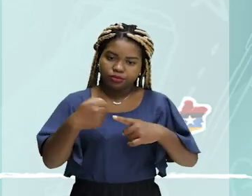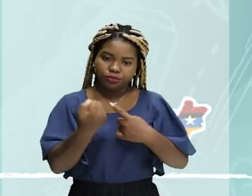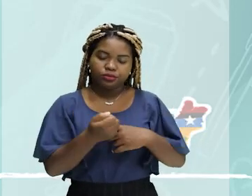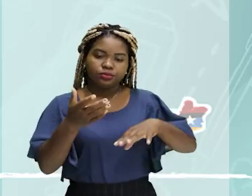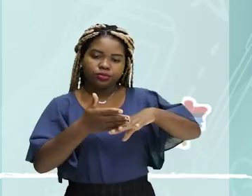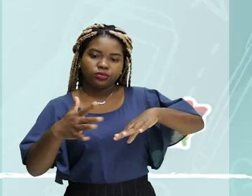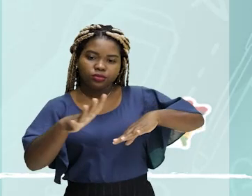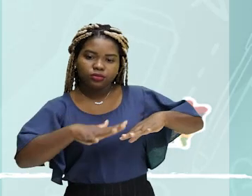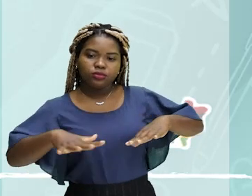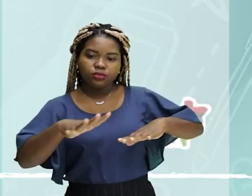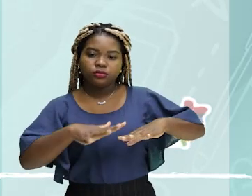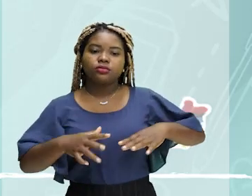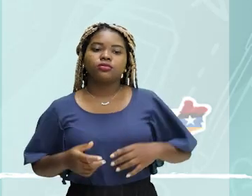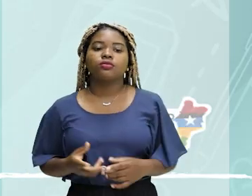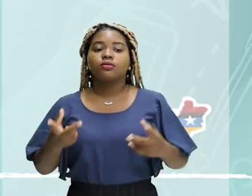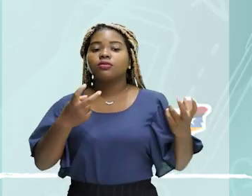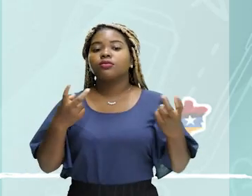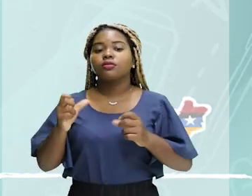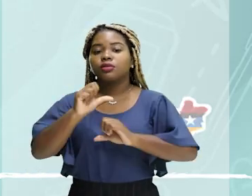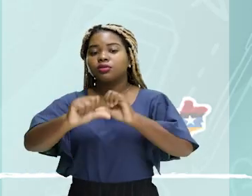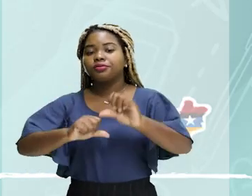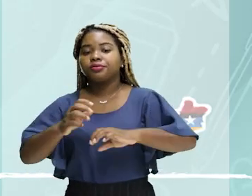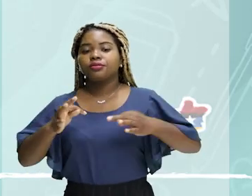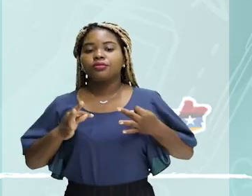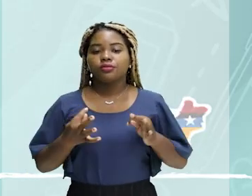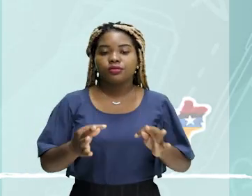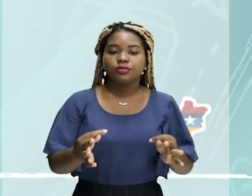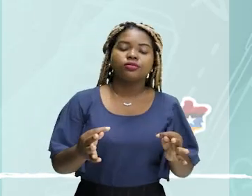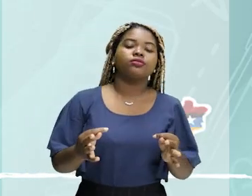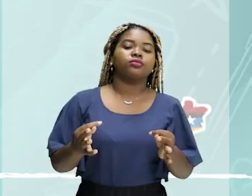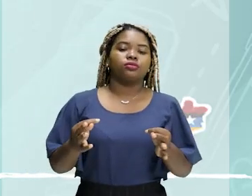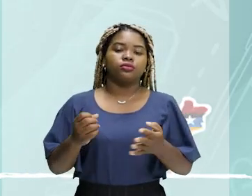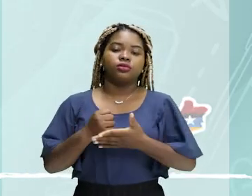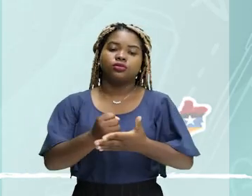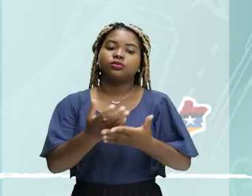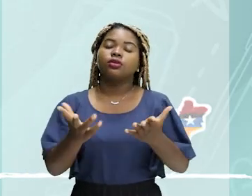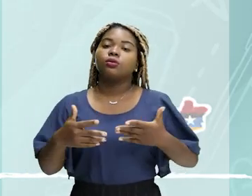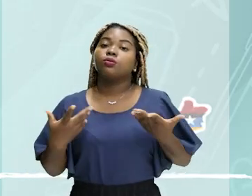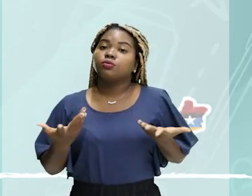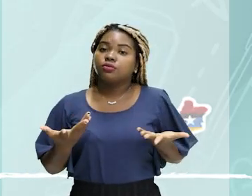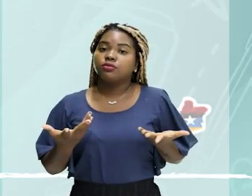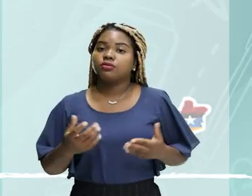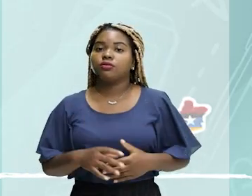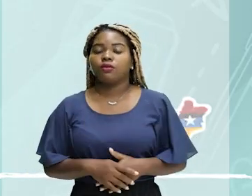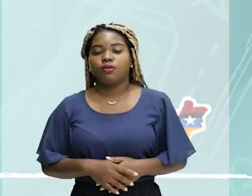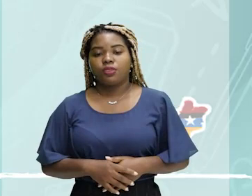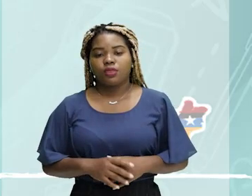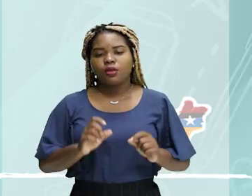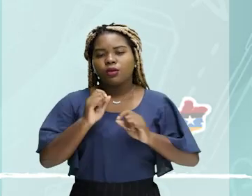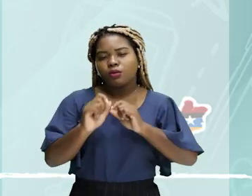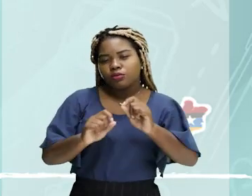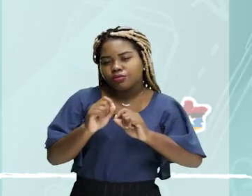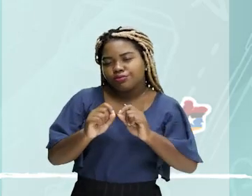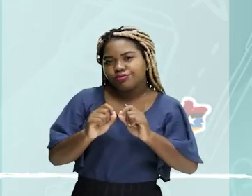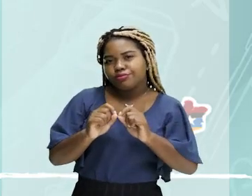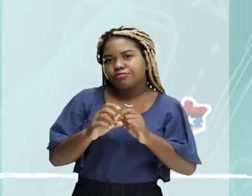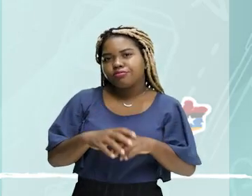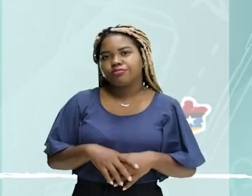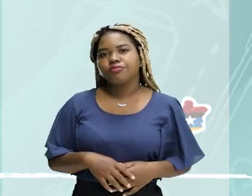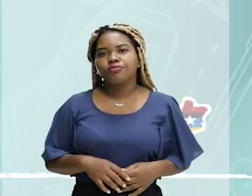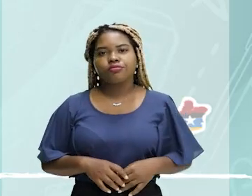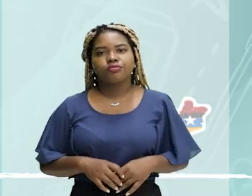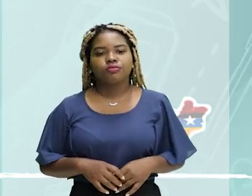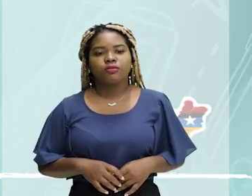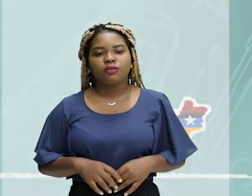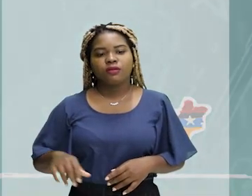Na perspectiva, as transformações tecnológicas propiciaram, vejam só, o que é que elas propiciaram? Tá?